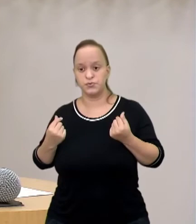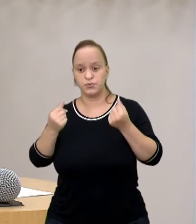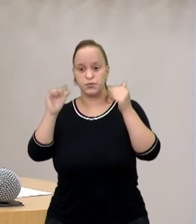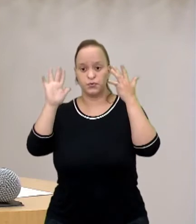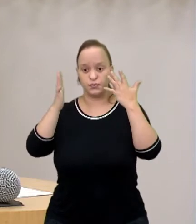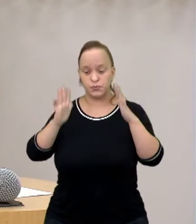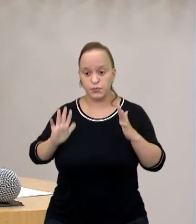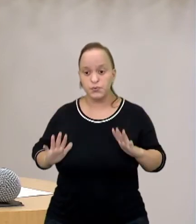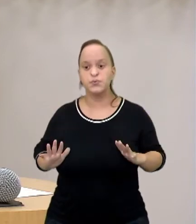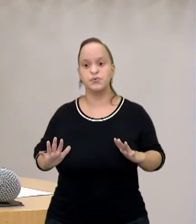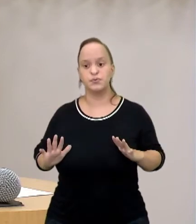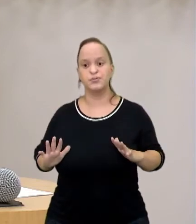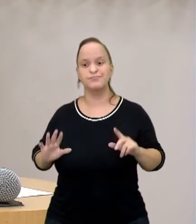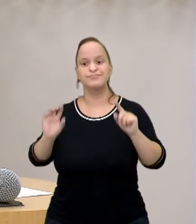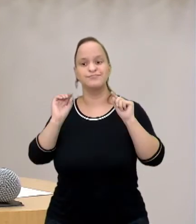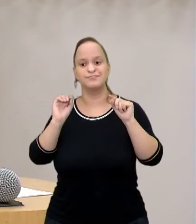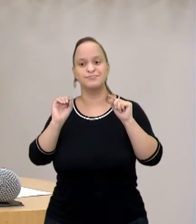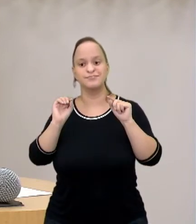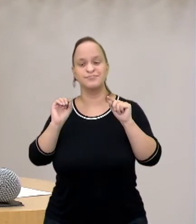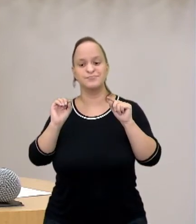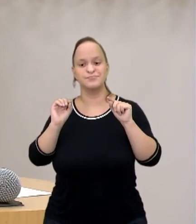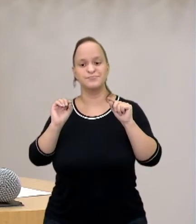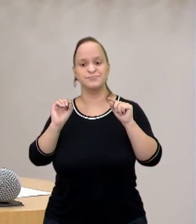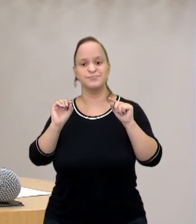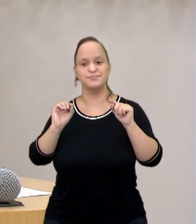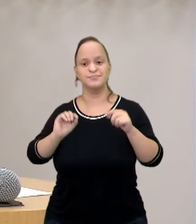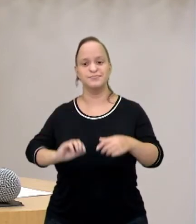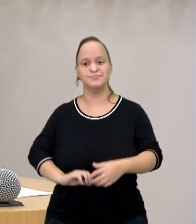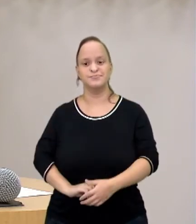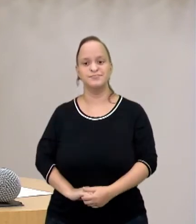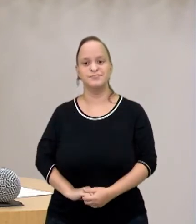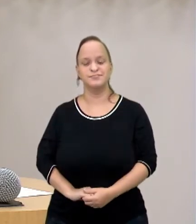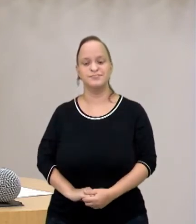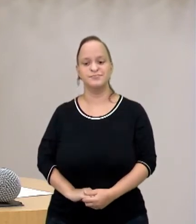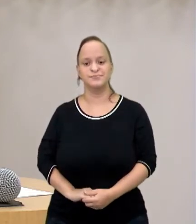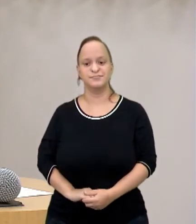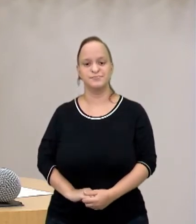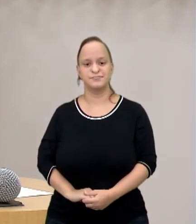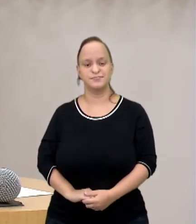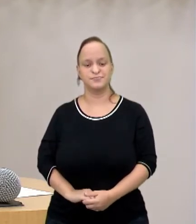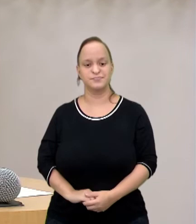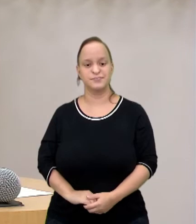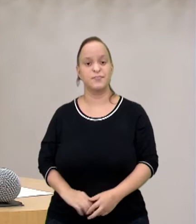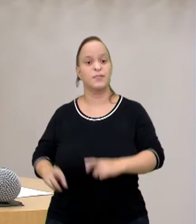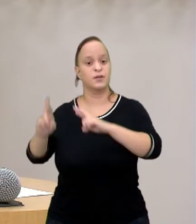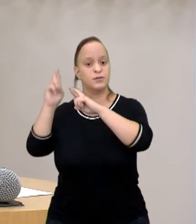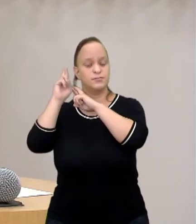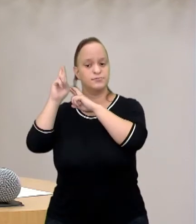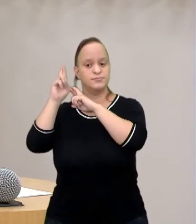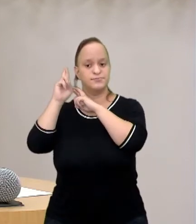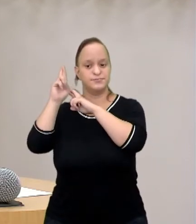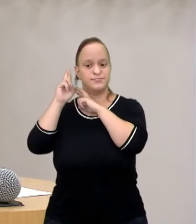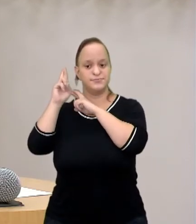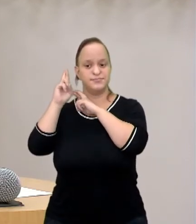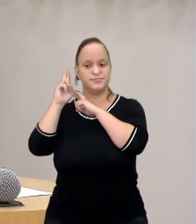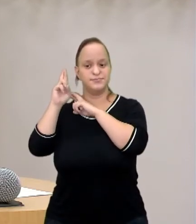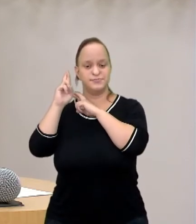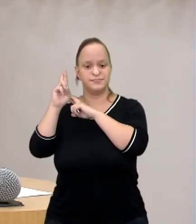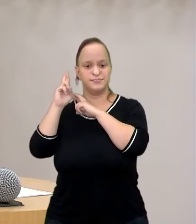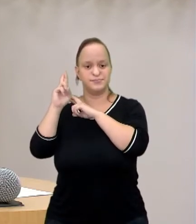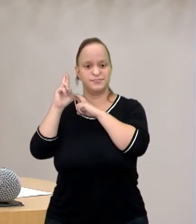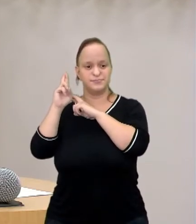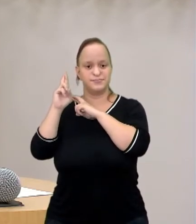lógico, é lógico que esse profissional que acabou de falar no vídeo é um super profissional elaborado. E eu espero que quem tá nesse nesse